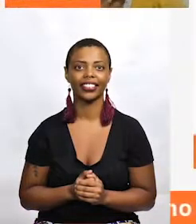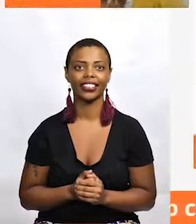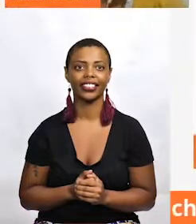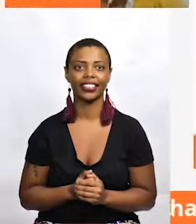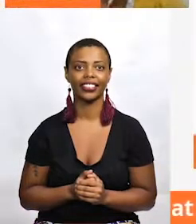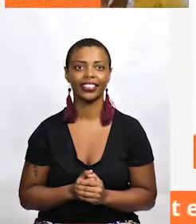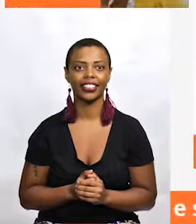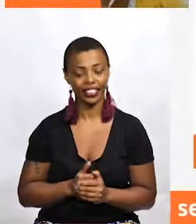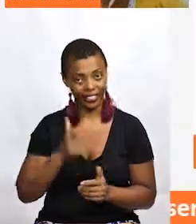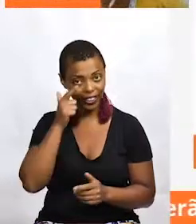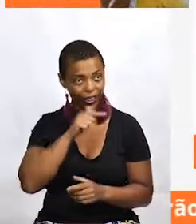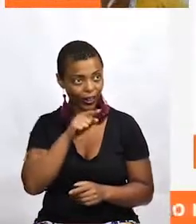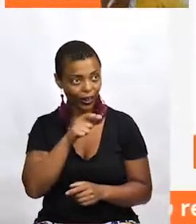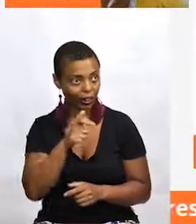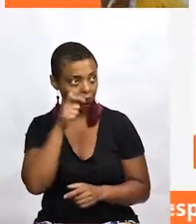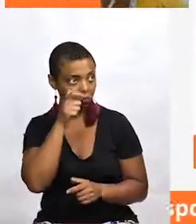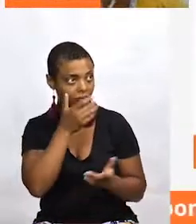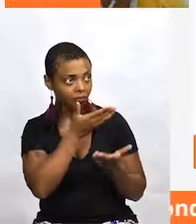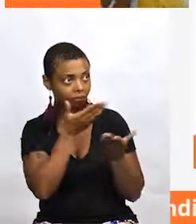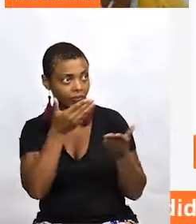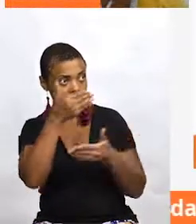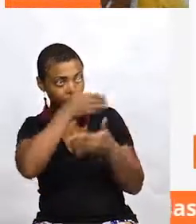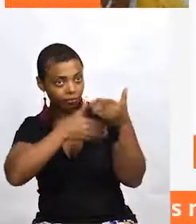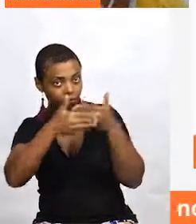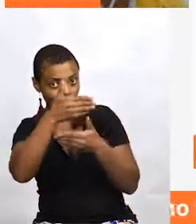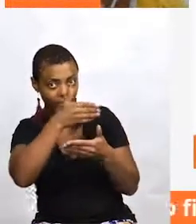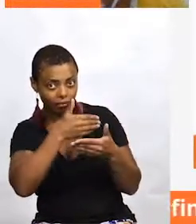Vocês estão conseguindo ver a minha apresentação?